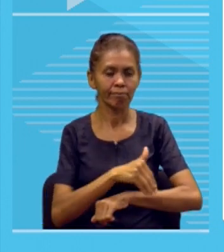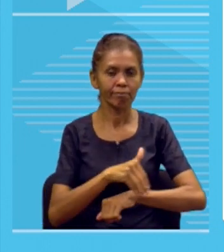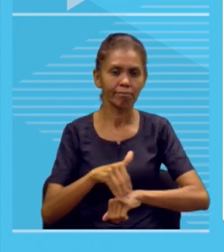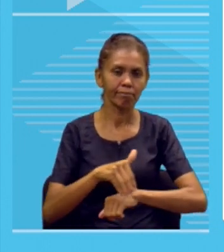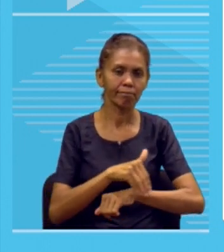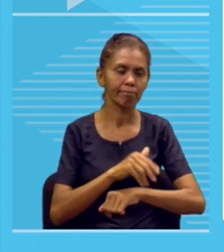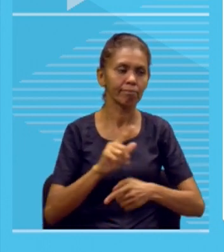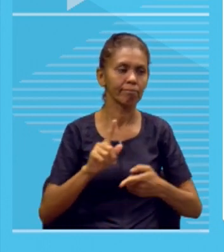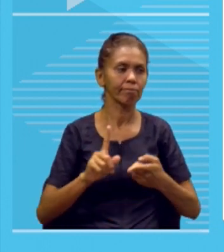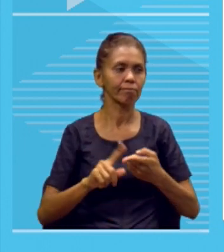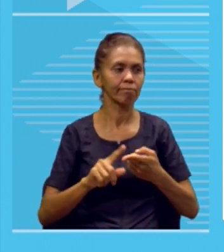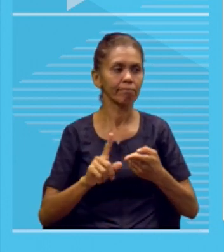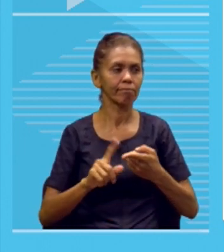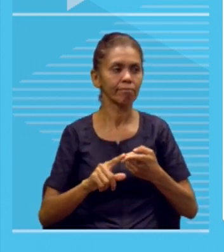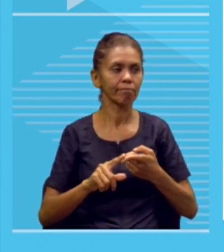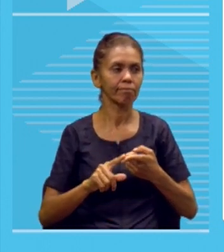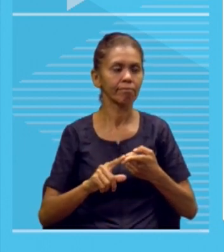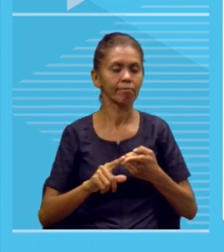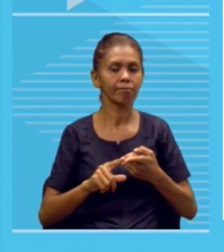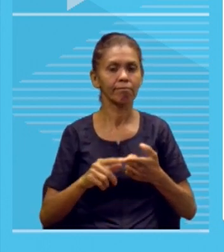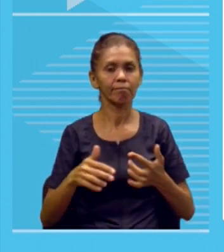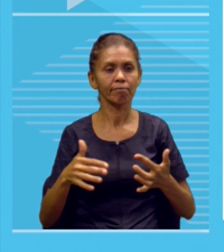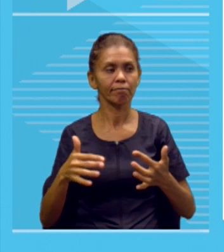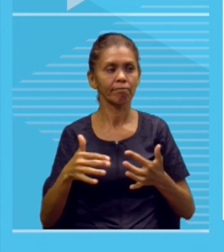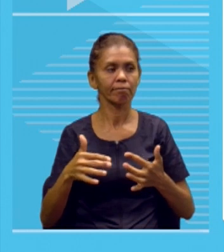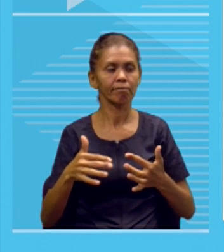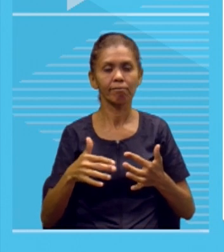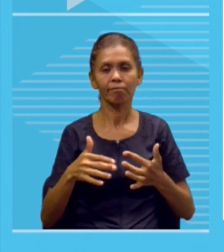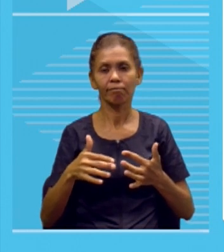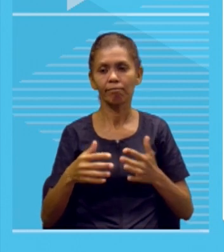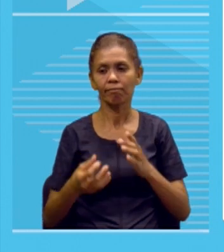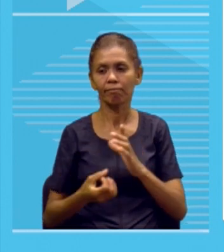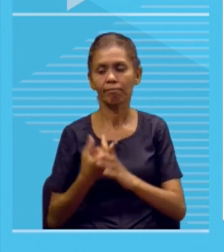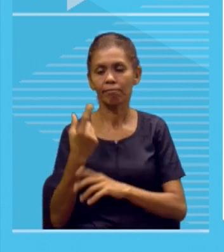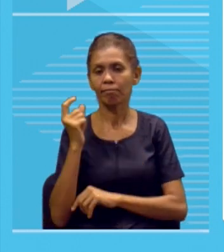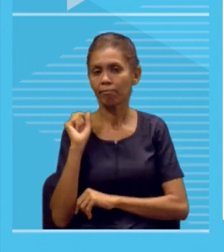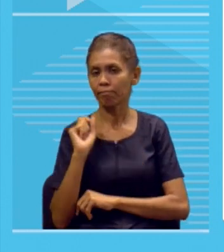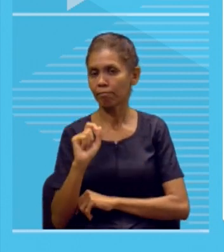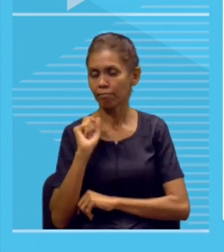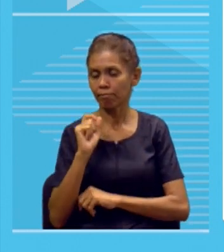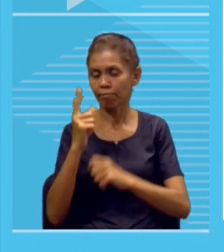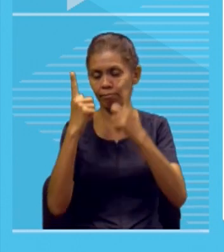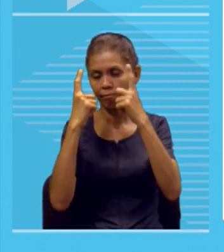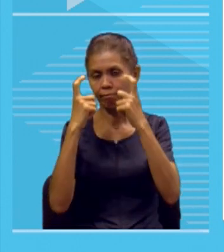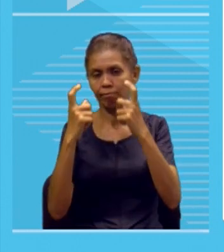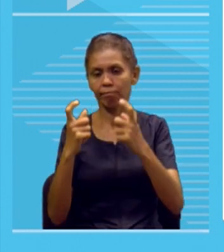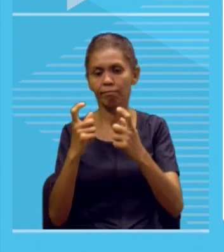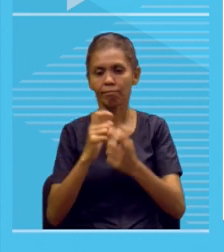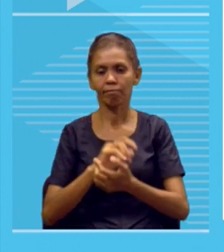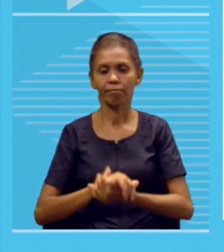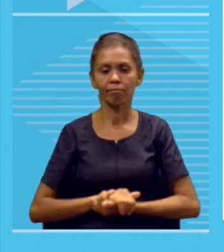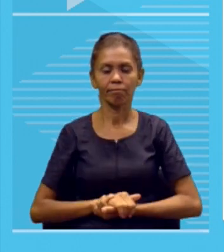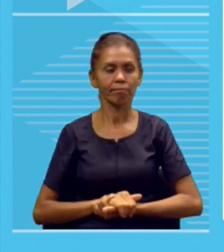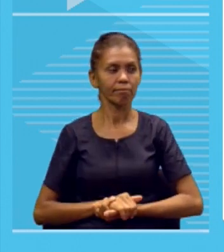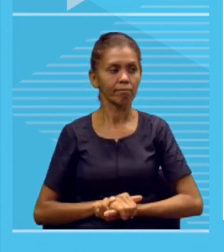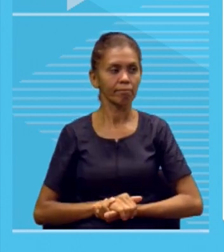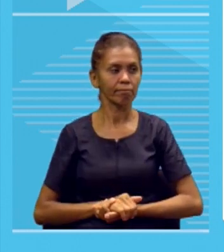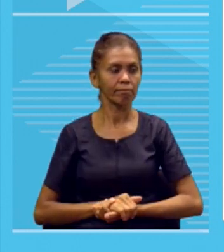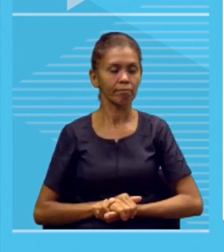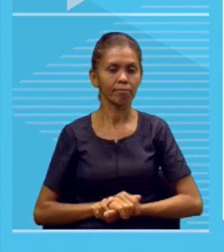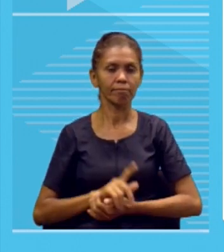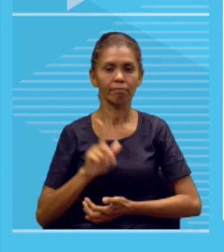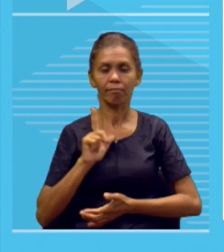em situação de rua. Então, é claro que vai ter a violência urbana, né? São as cidades que a gente tem os maiores números